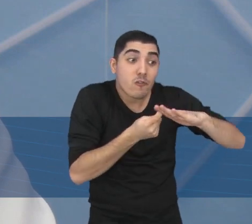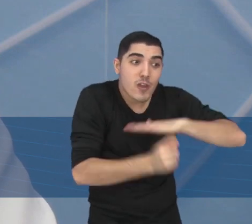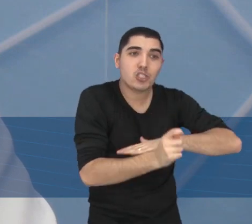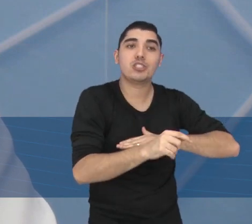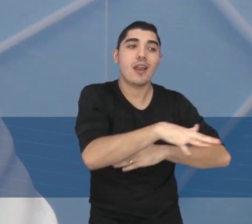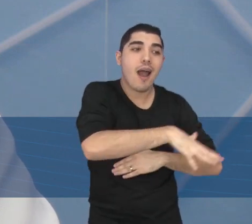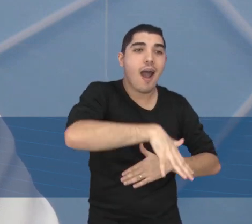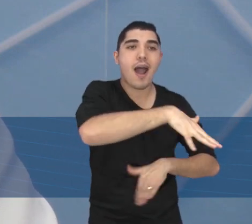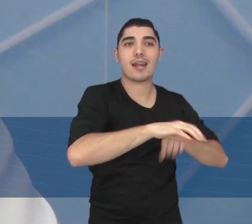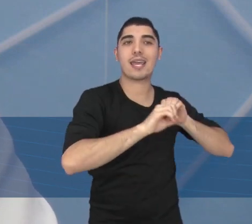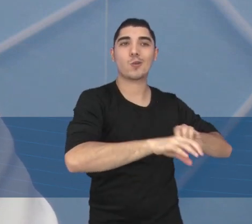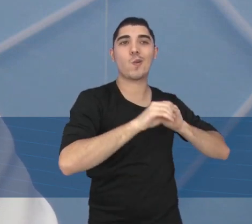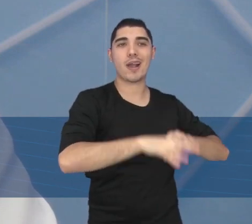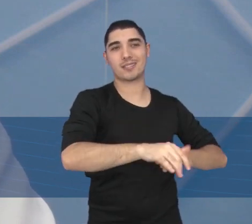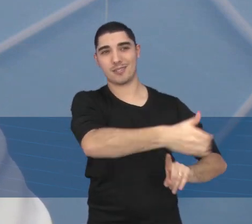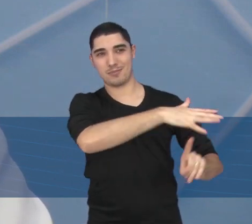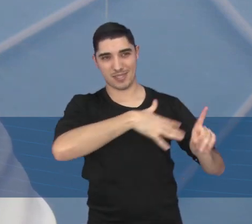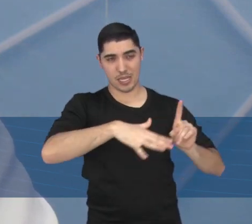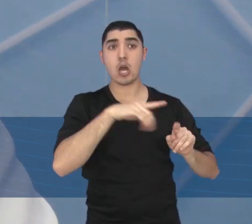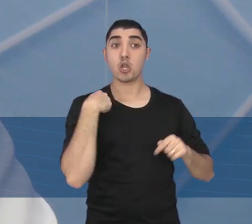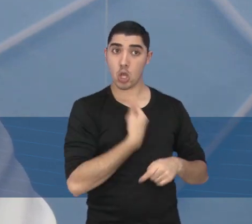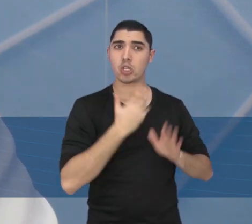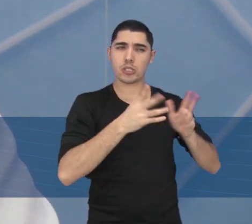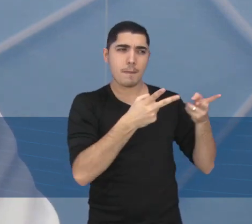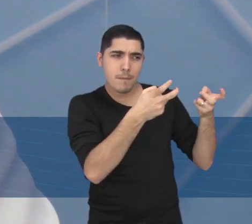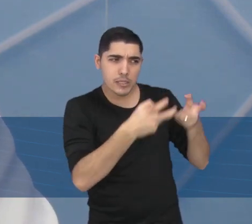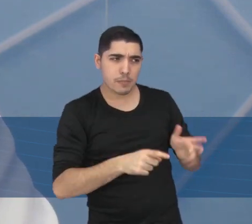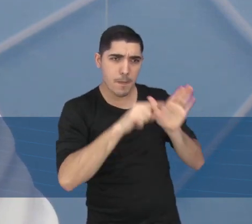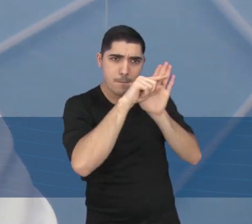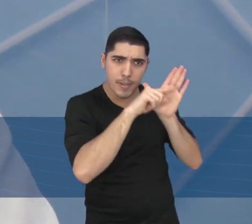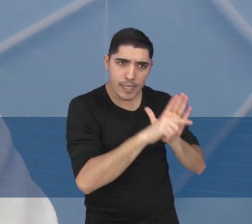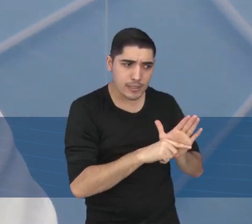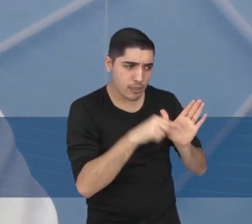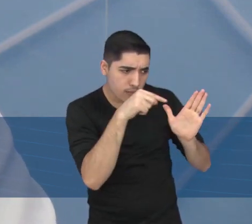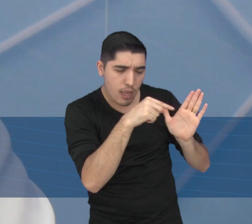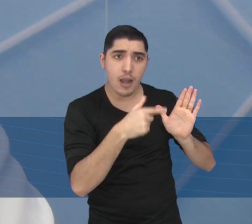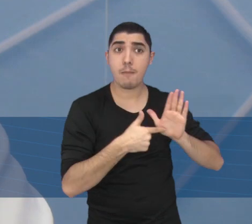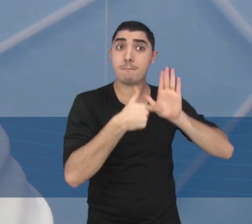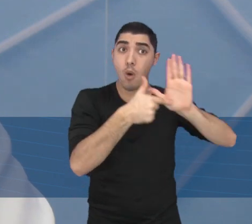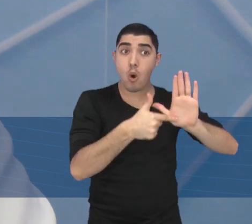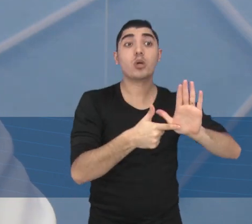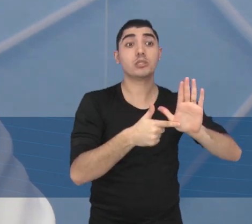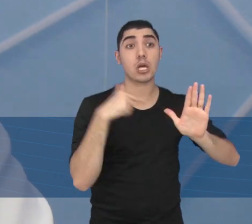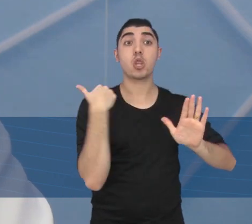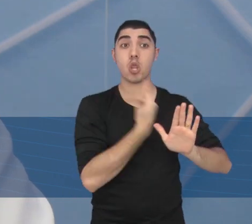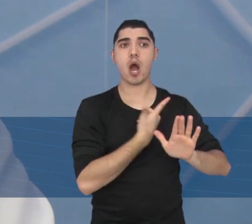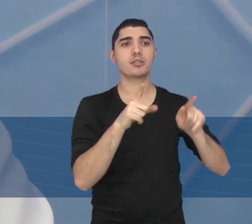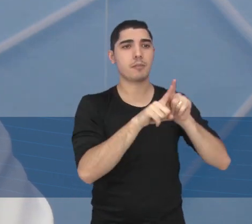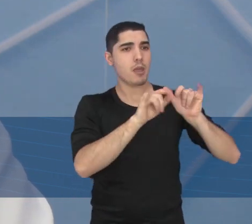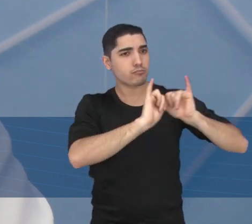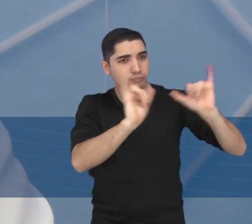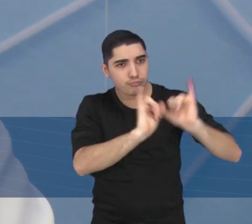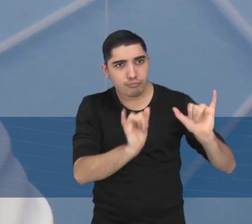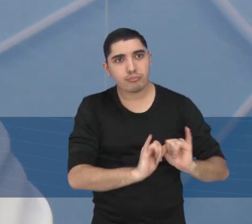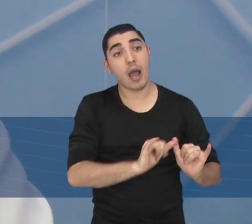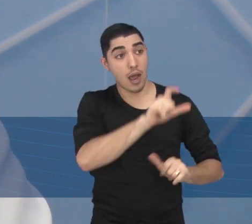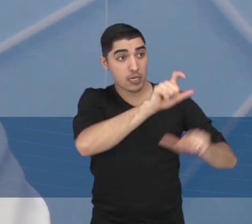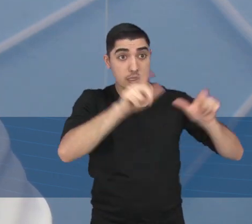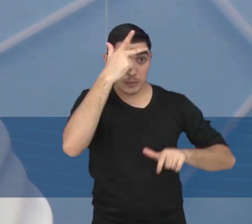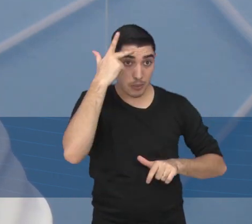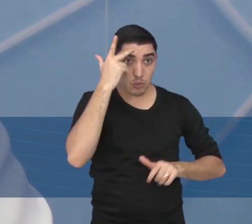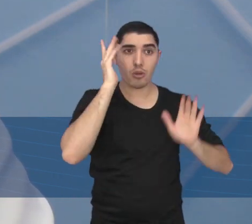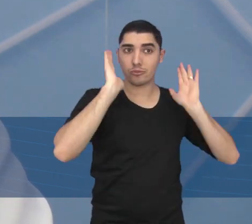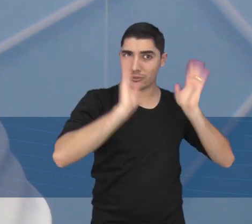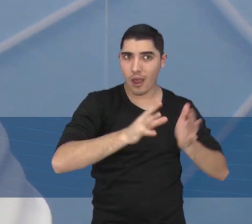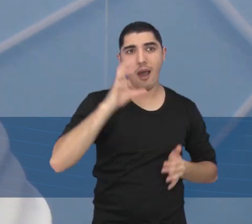como proceder, né? Então, a gente já viu até em algumas pesquisas e até em campanhas que a gente realiza as pessoas têm essa